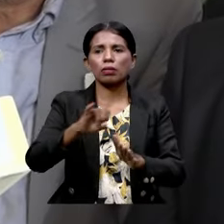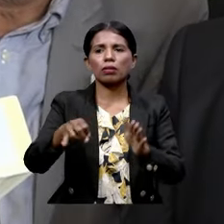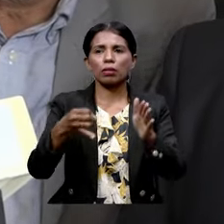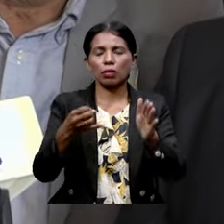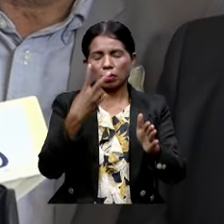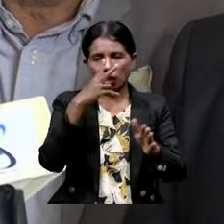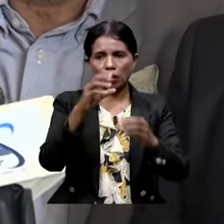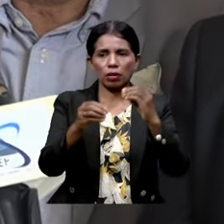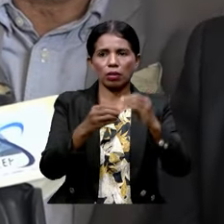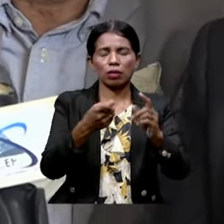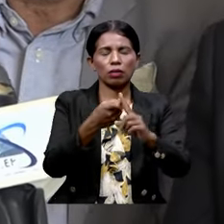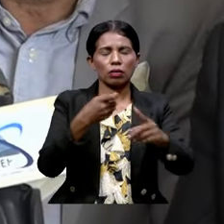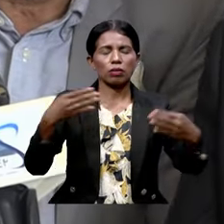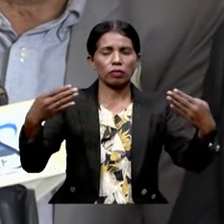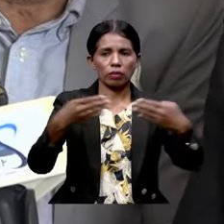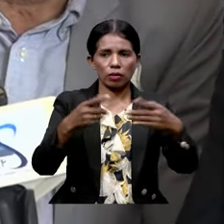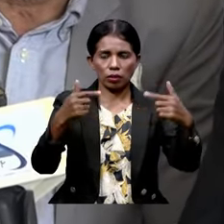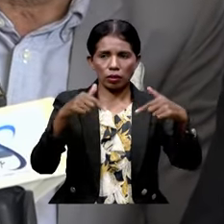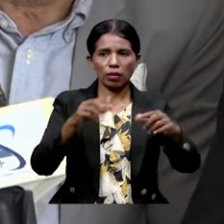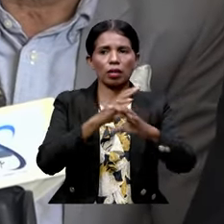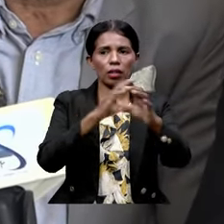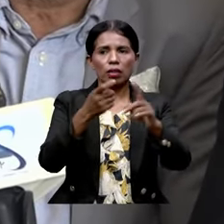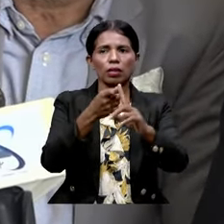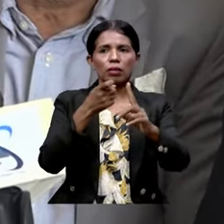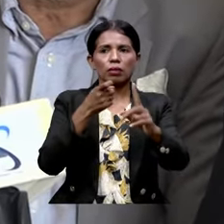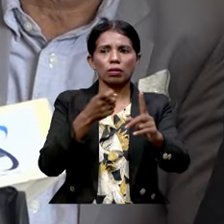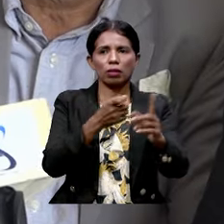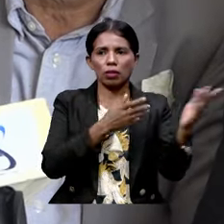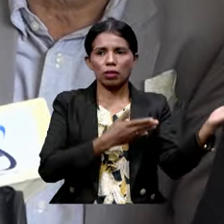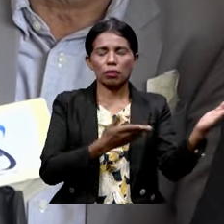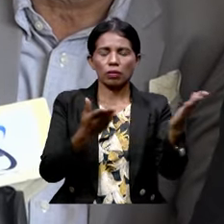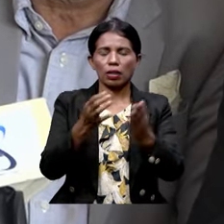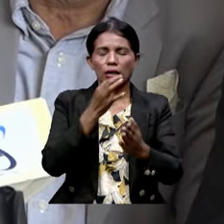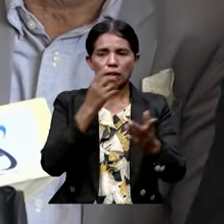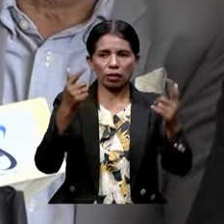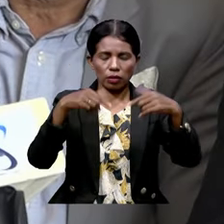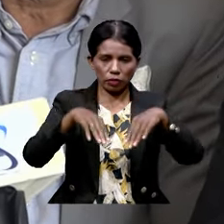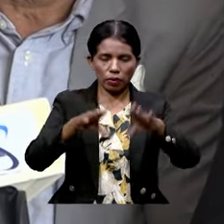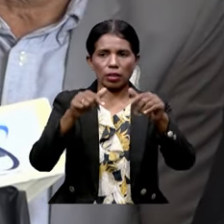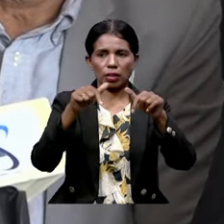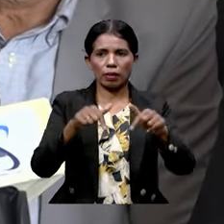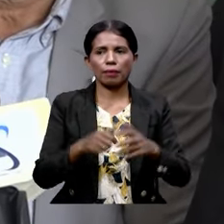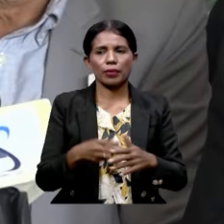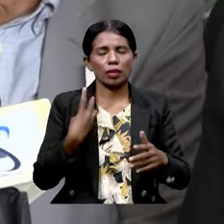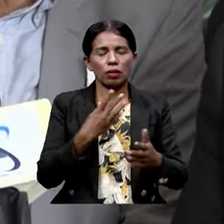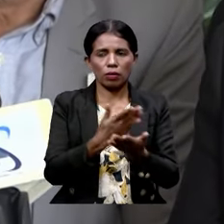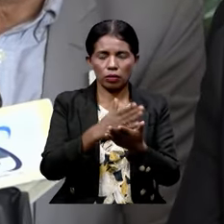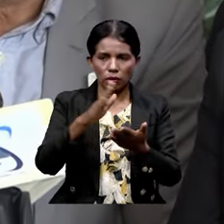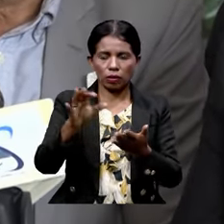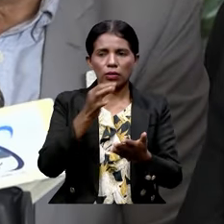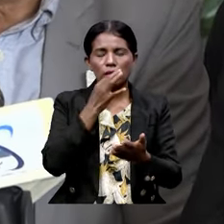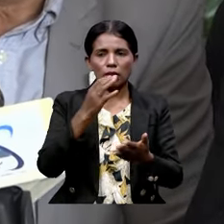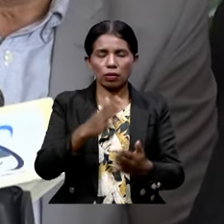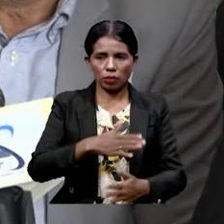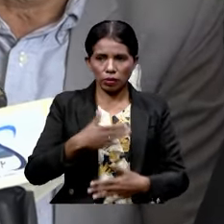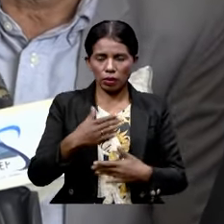vai ser os fronteiros, a gente vai ser mais o sorriso, a gente vai ser tu lá, a gente vai ser mais, a gente vai ser, e tudo rola, e tudo rola, e tudo